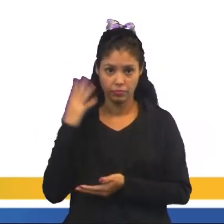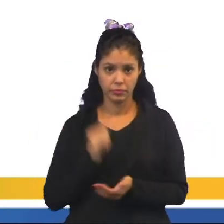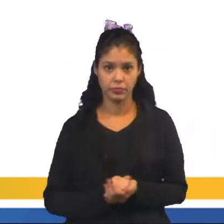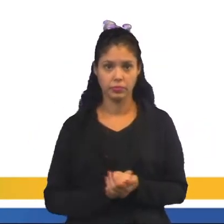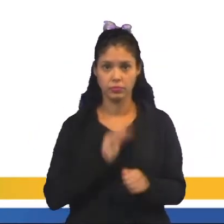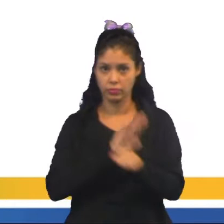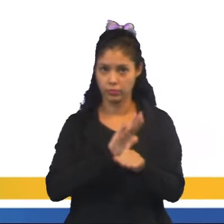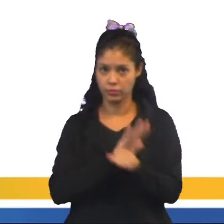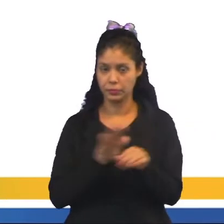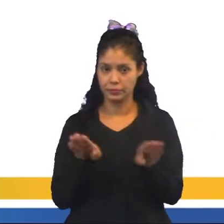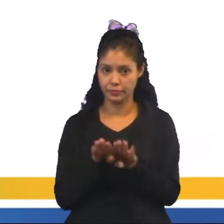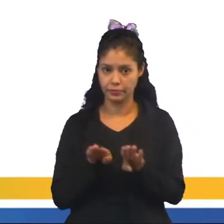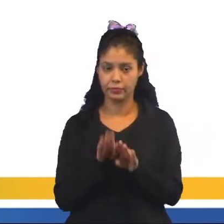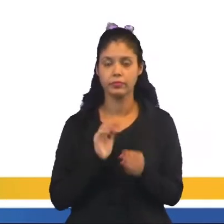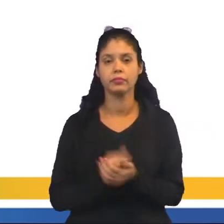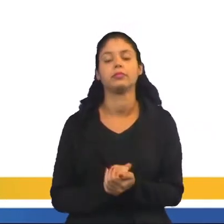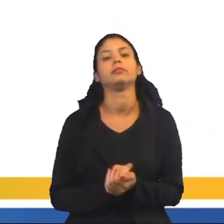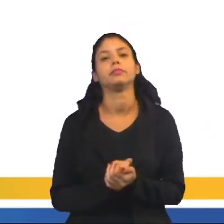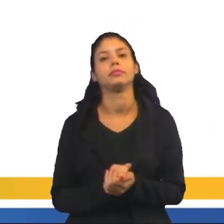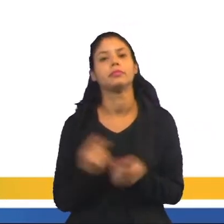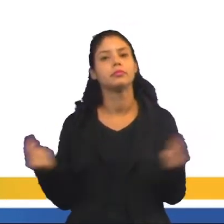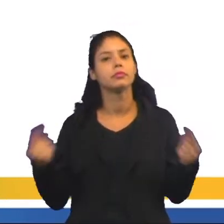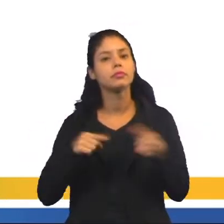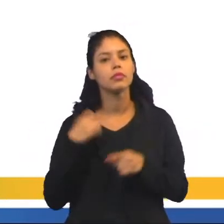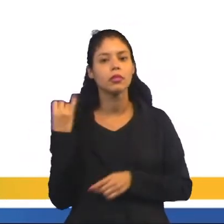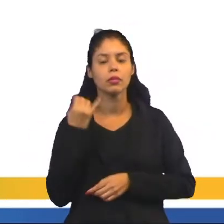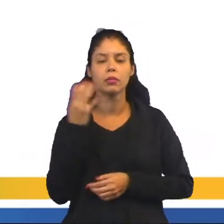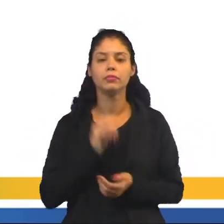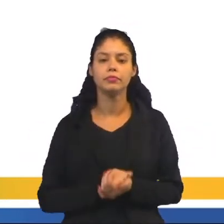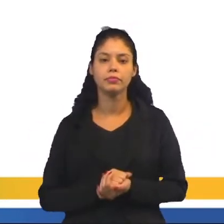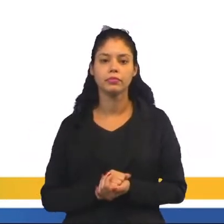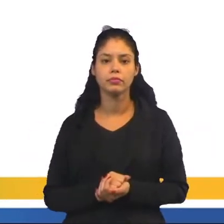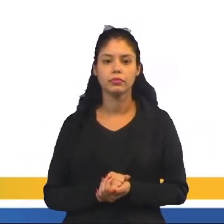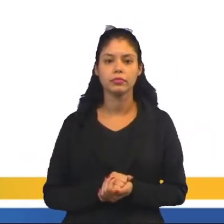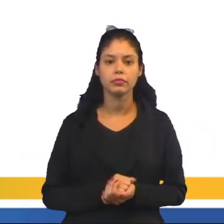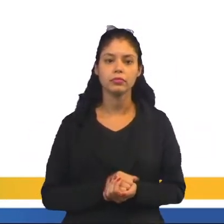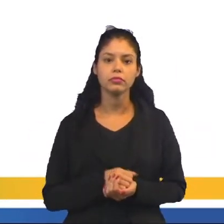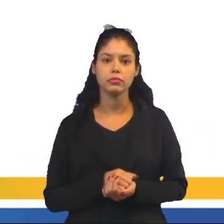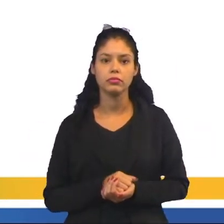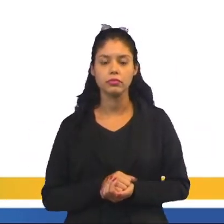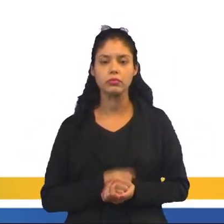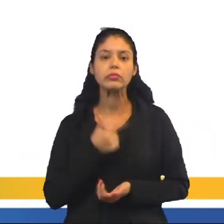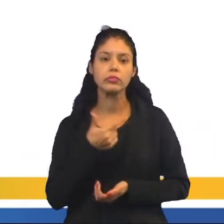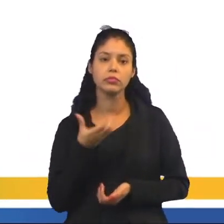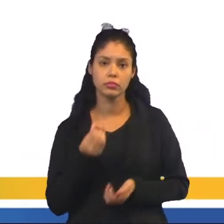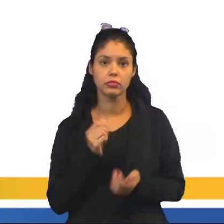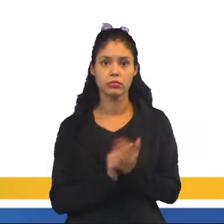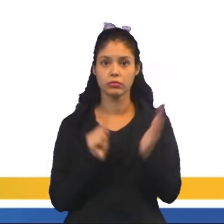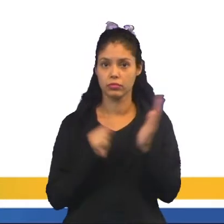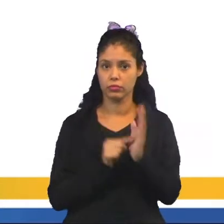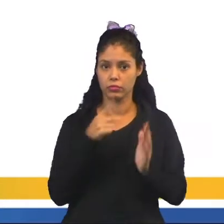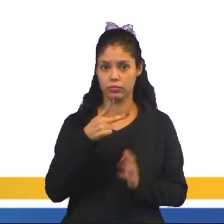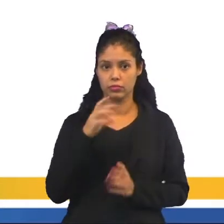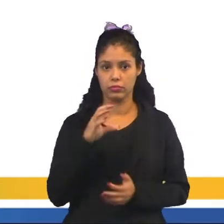ajudar também no combate desse princípio de incêndio. Mas 62% conseguem ligar o